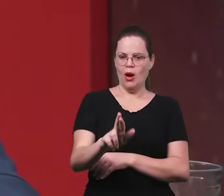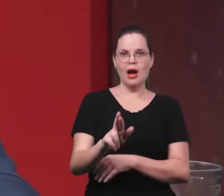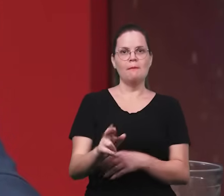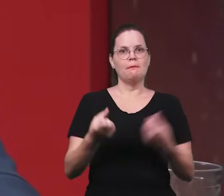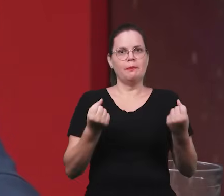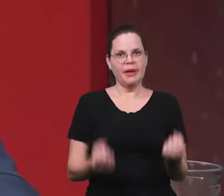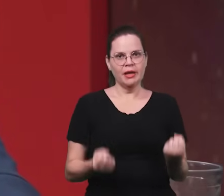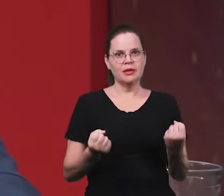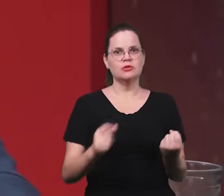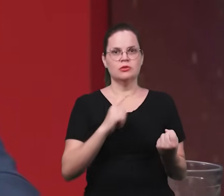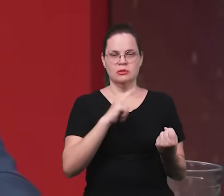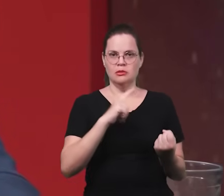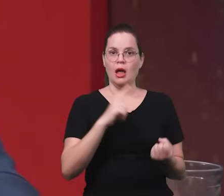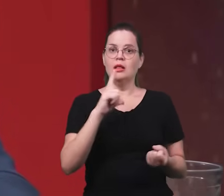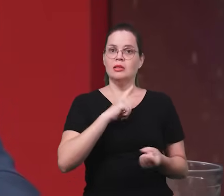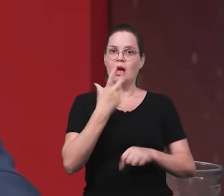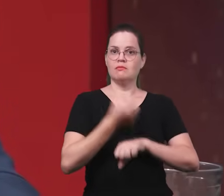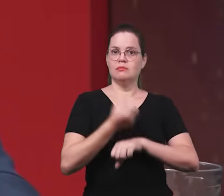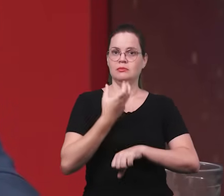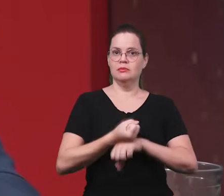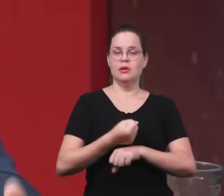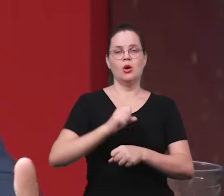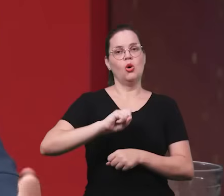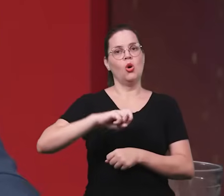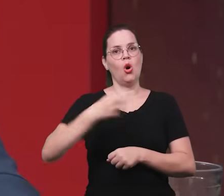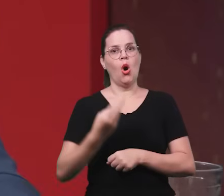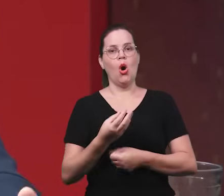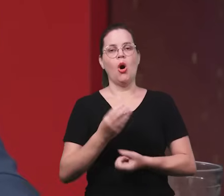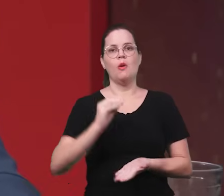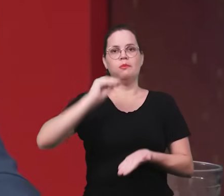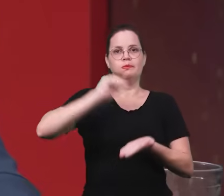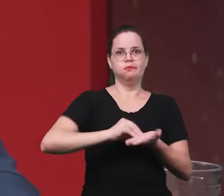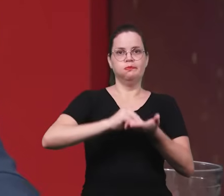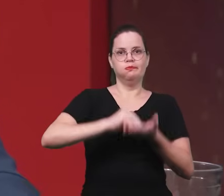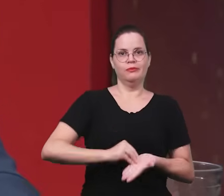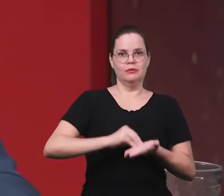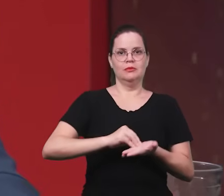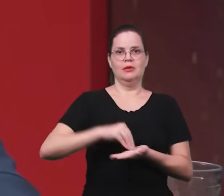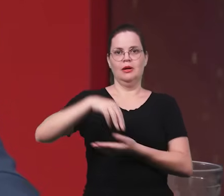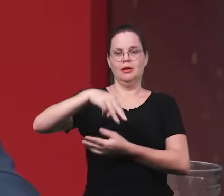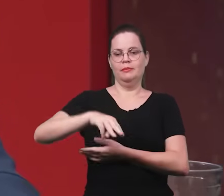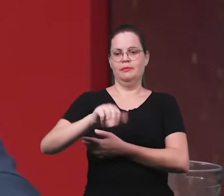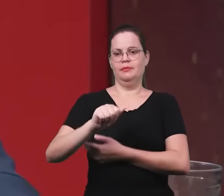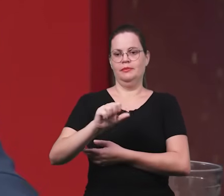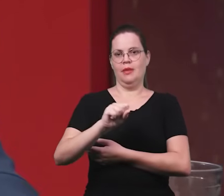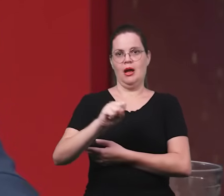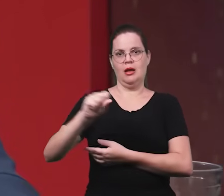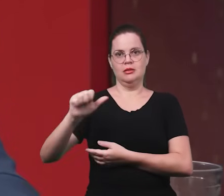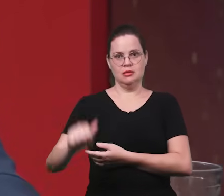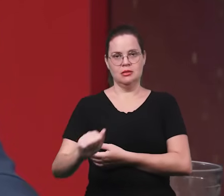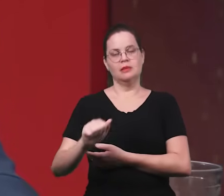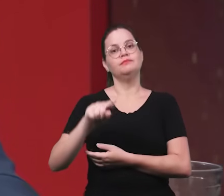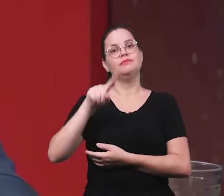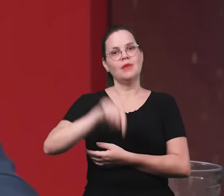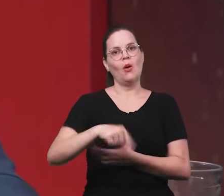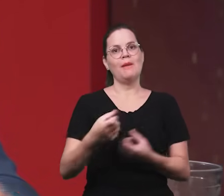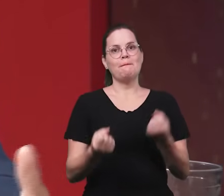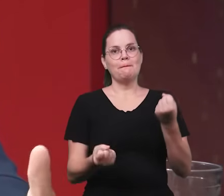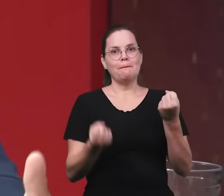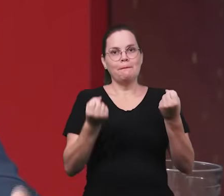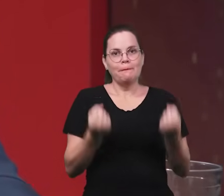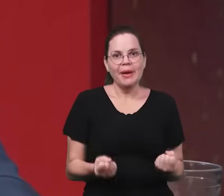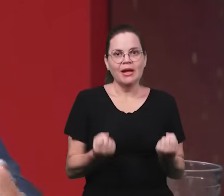peso. Sim. E tem massa, e nós chamamos esse peso de pressão atmosférica.